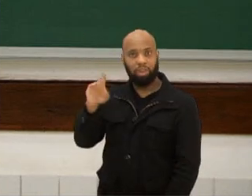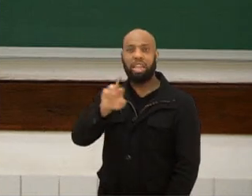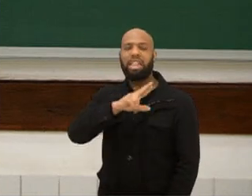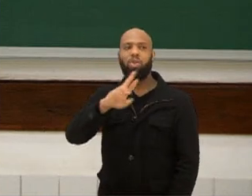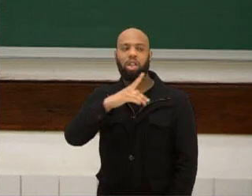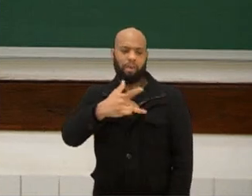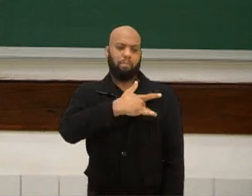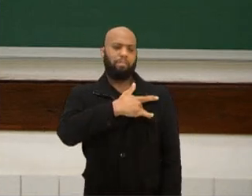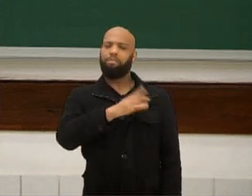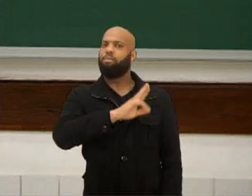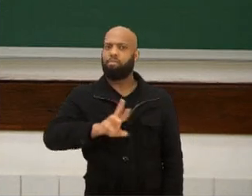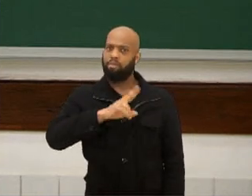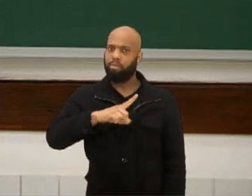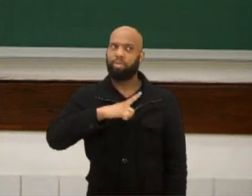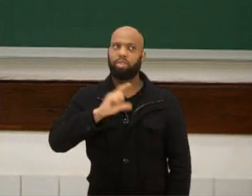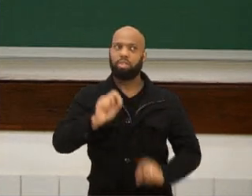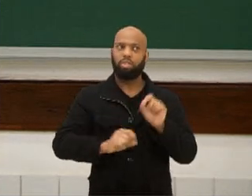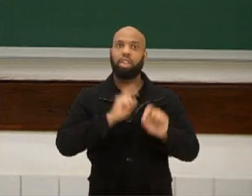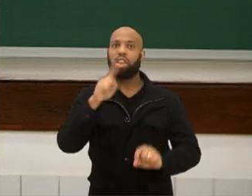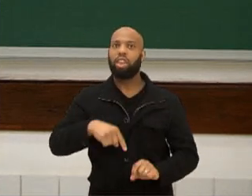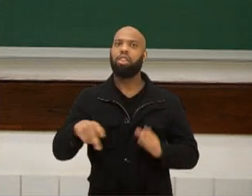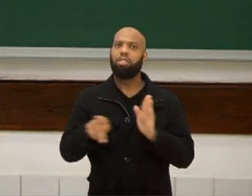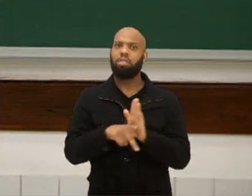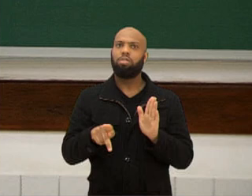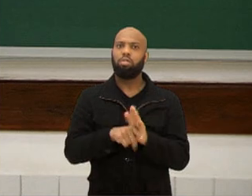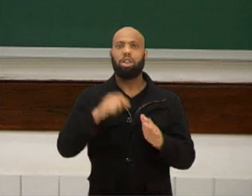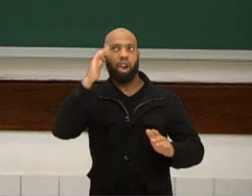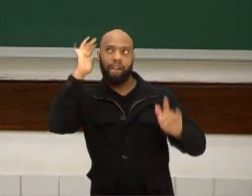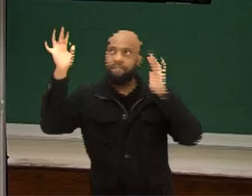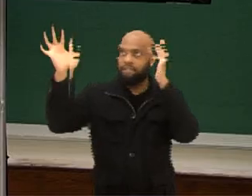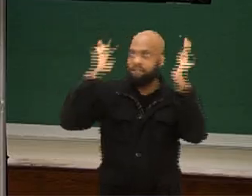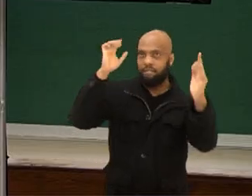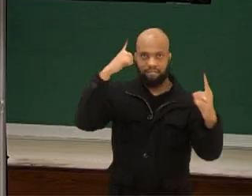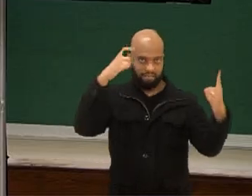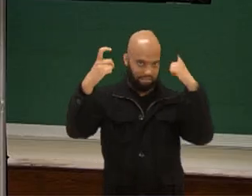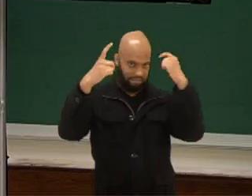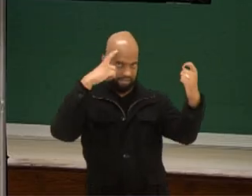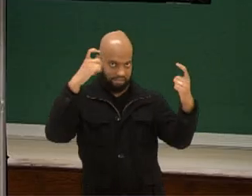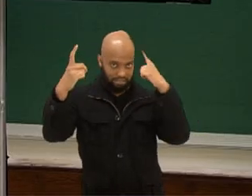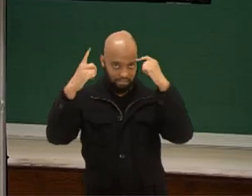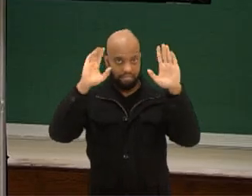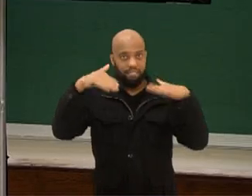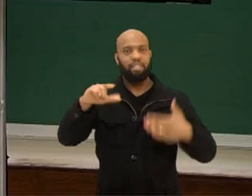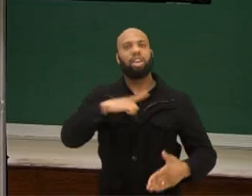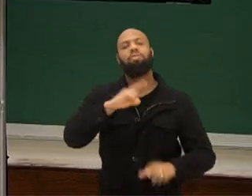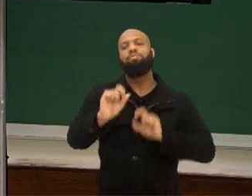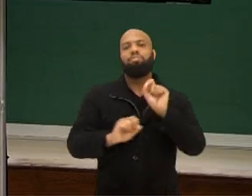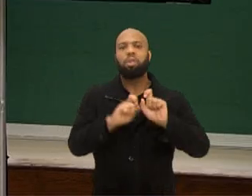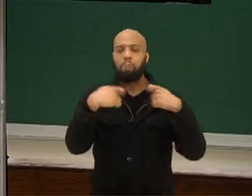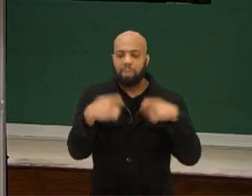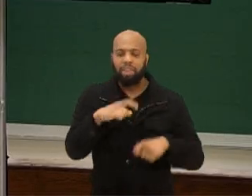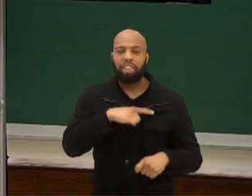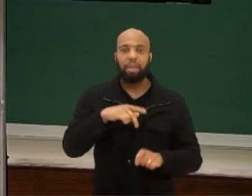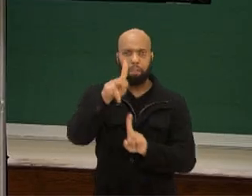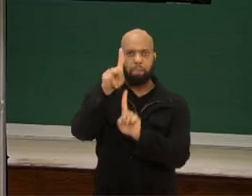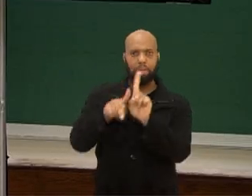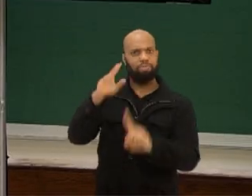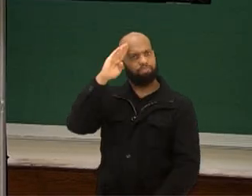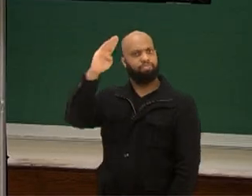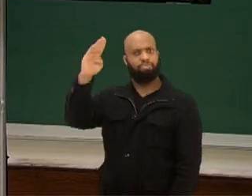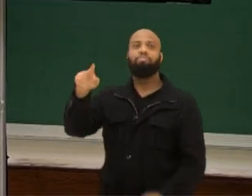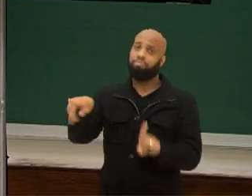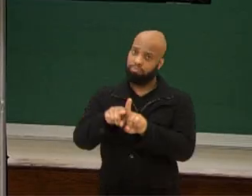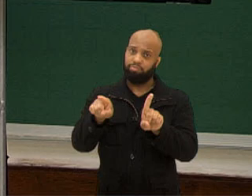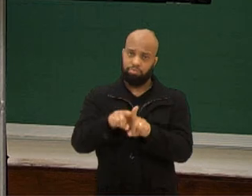romance romântico. Nós temos um romance de fantasia. Então é interessante que nós tenhamos esse protagonismo